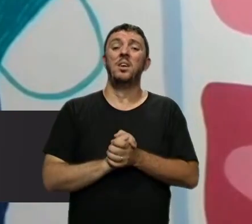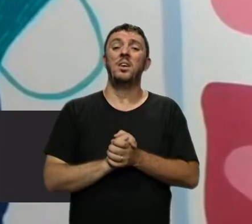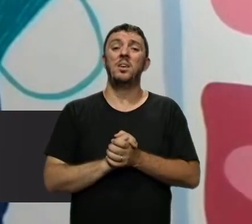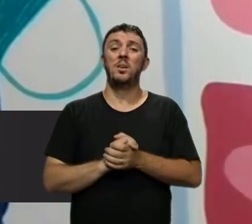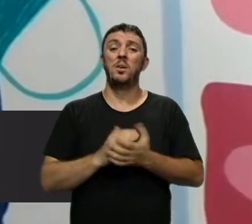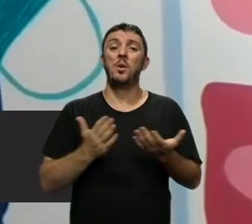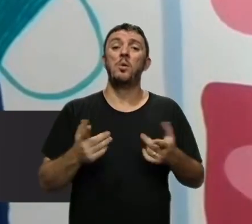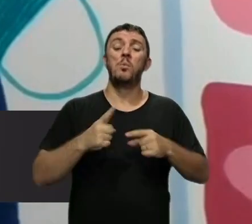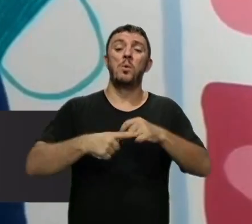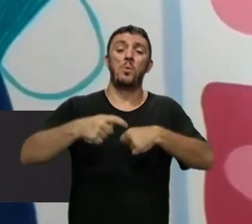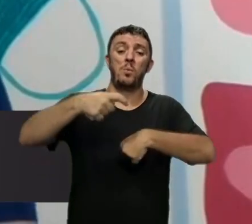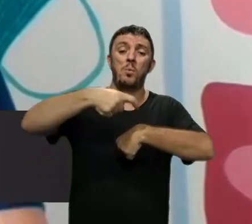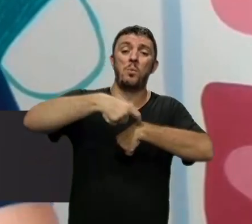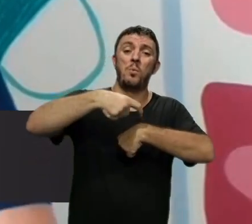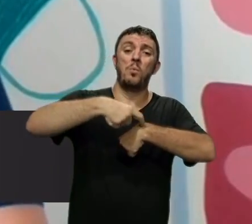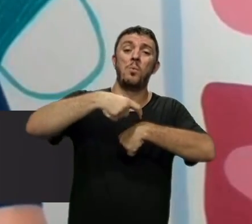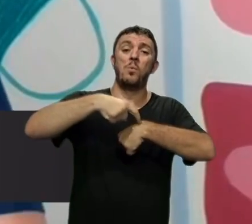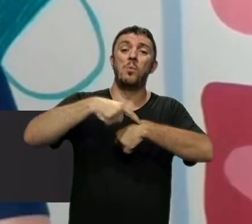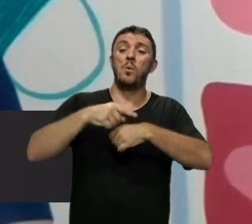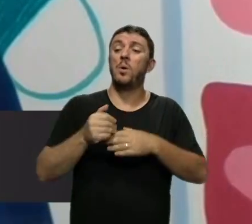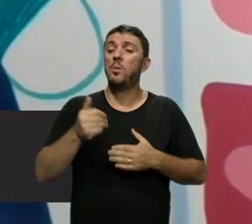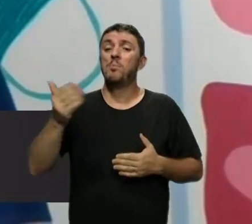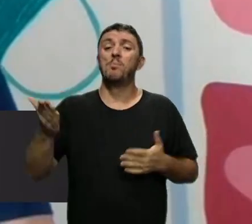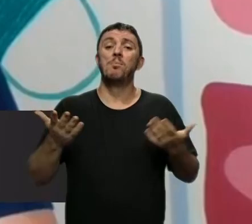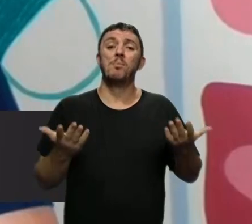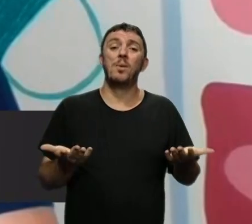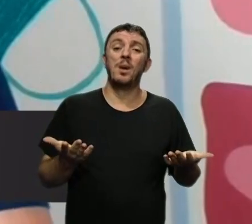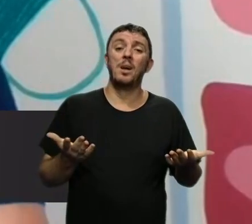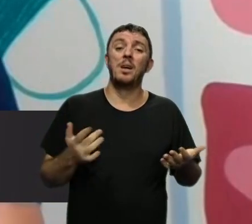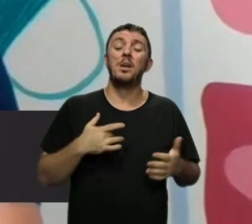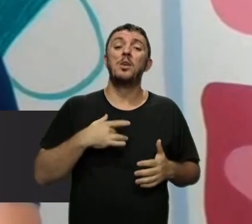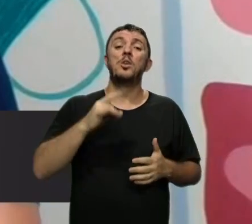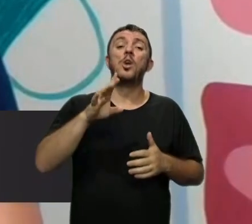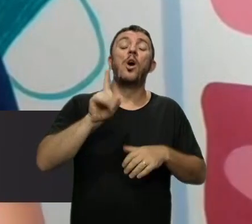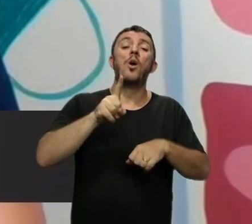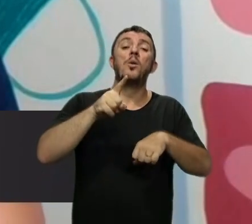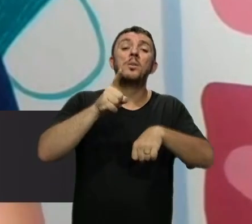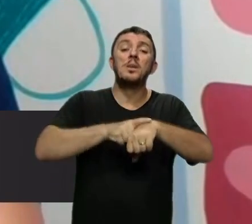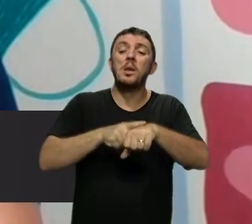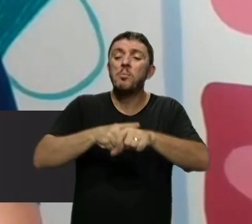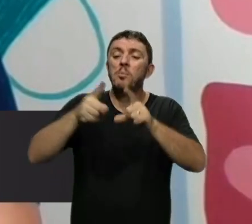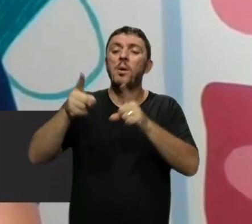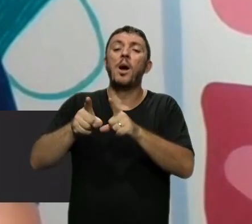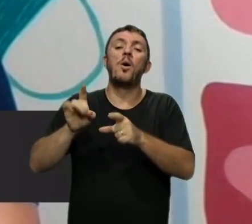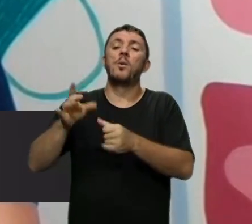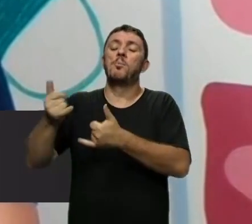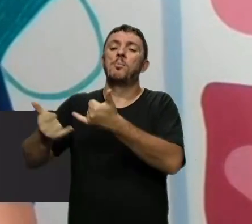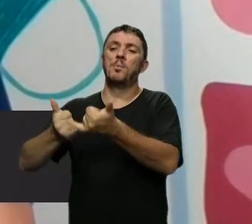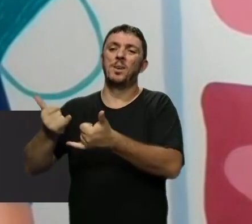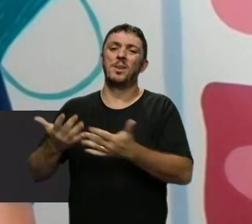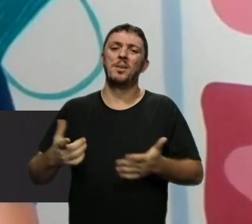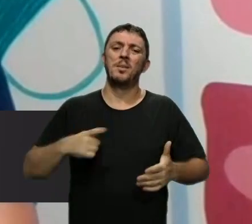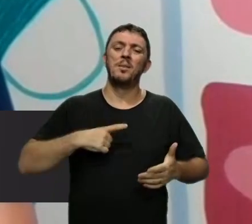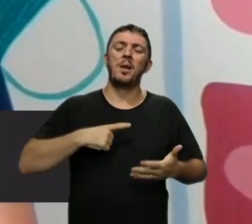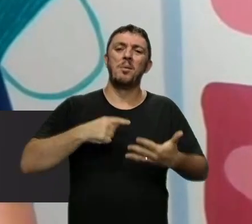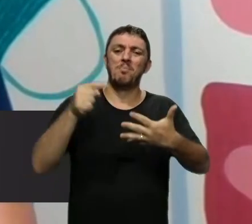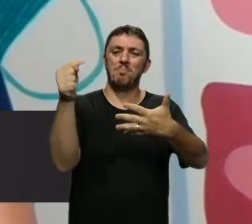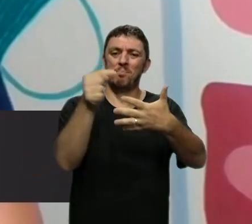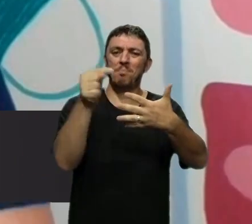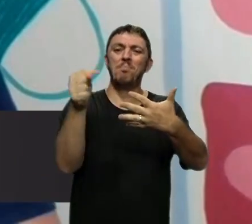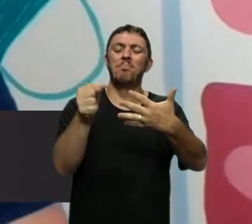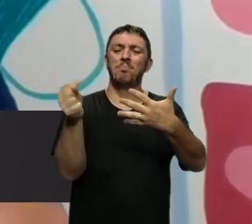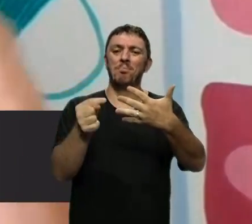o horário que eu tinha que ficar do lado de fora era só a hora do parque, enfim, uma série de